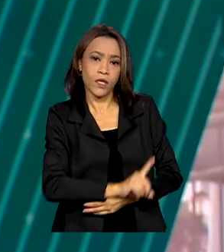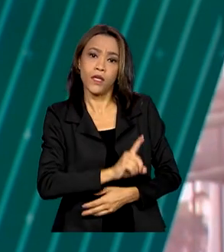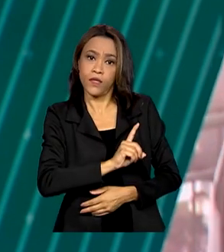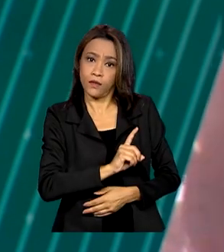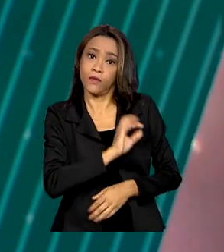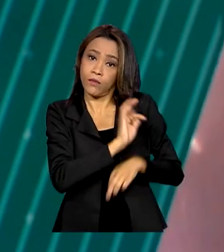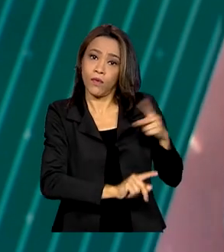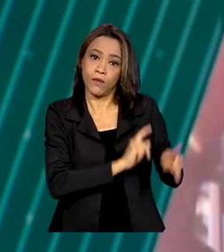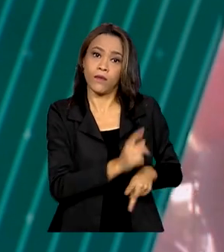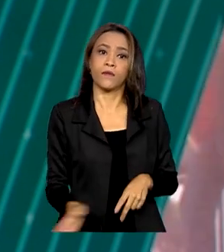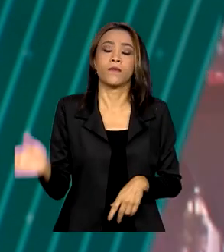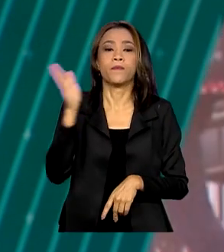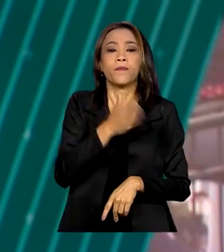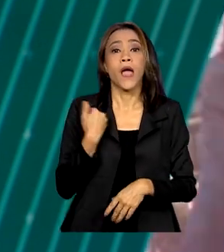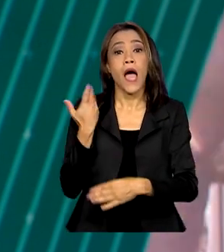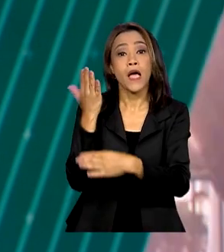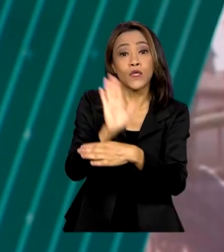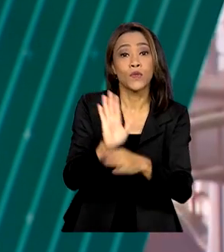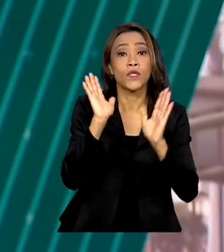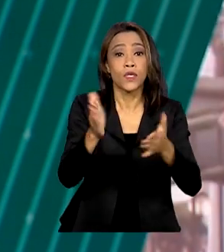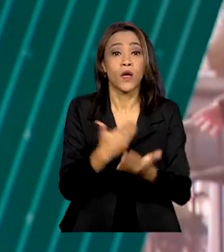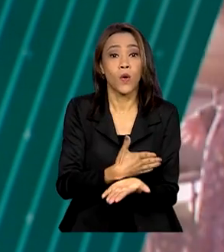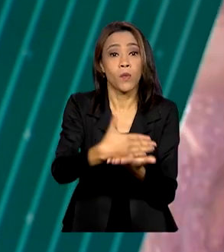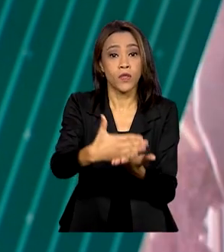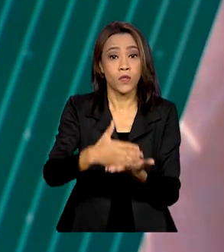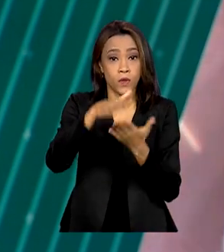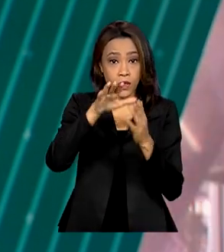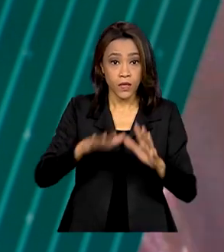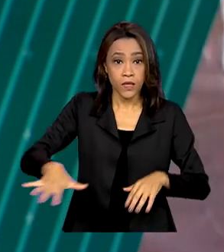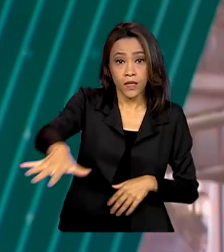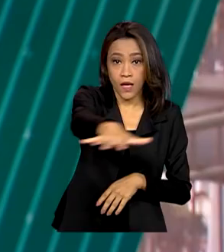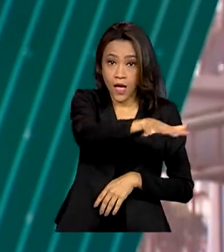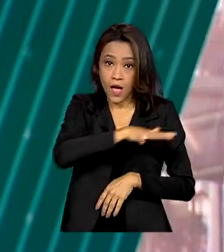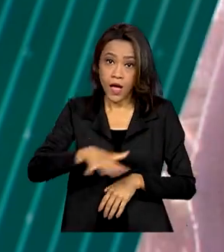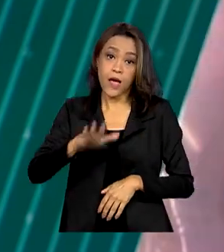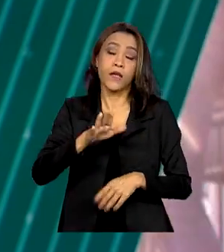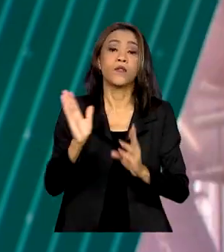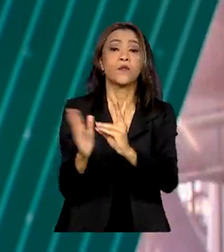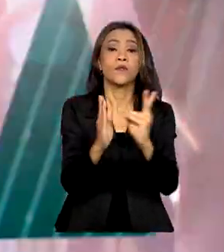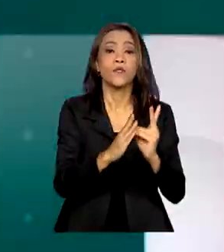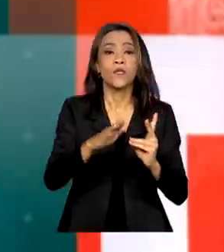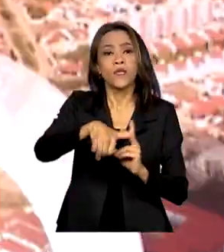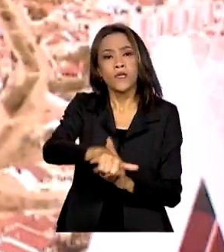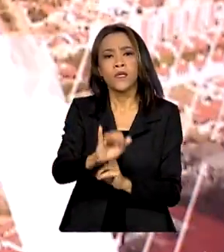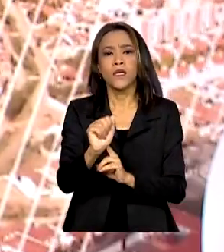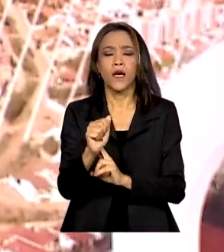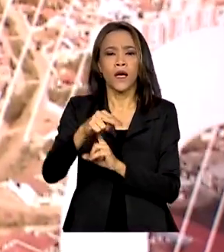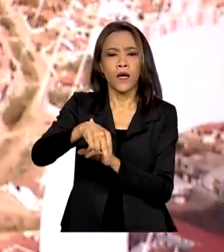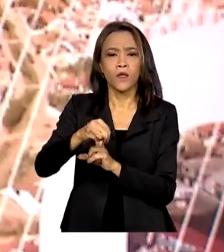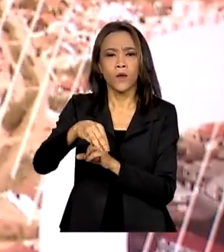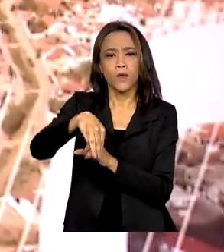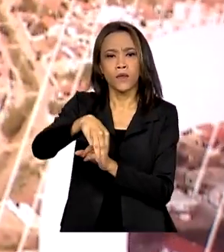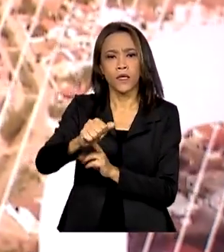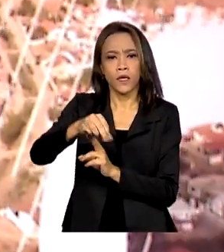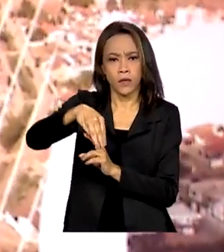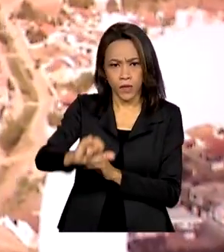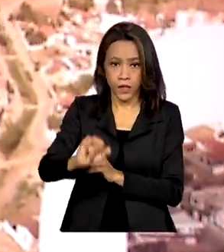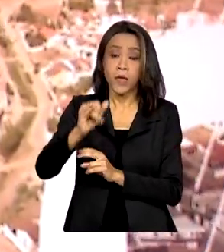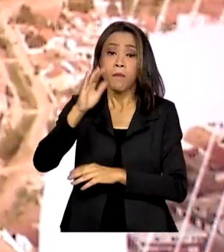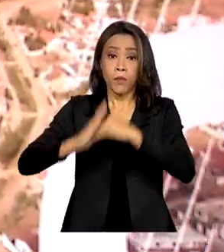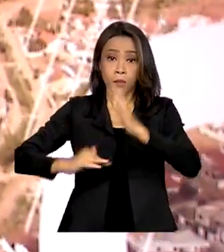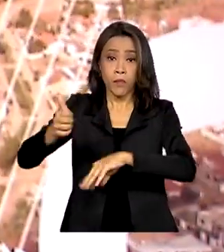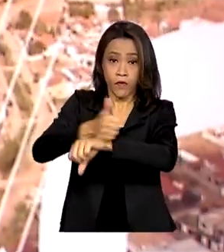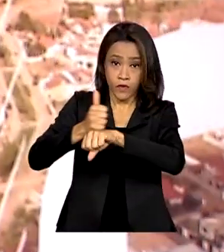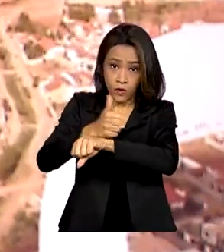E a ajuda começou a chegar ao território Yanomami. Profissionais da saúde já desembarcaram em Roraima e hospitais